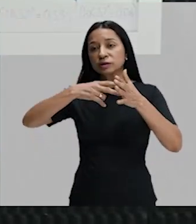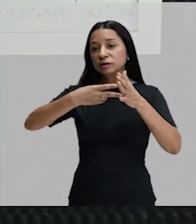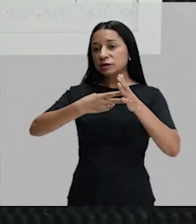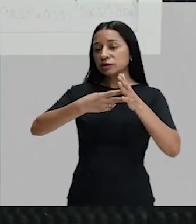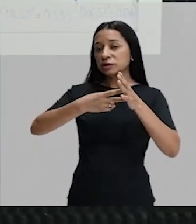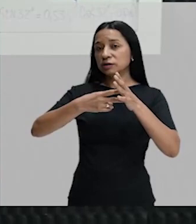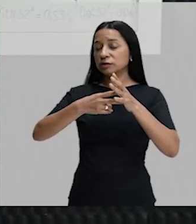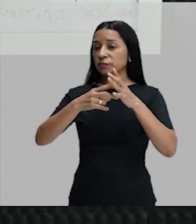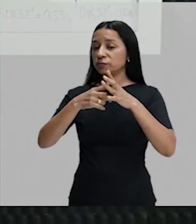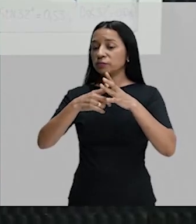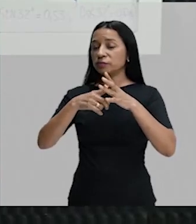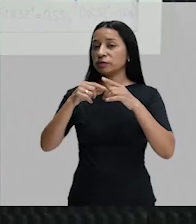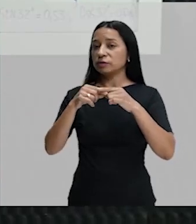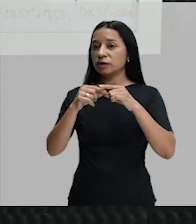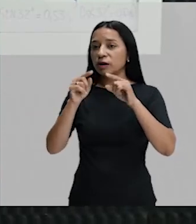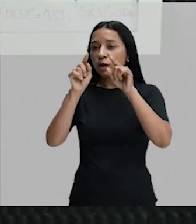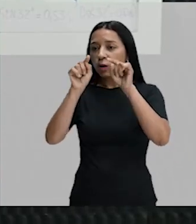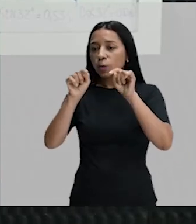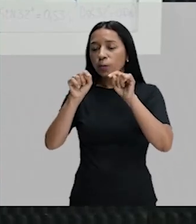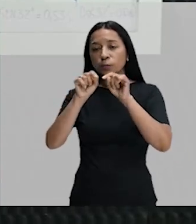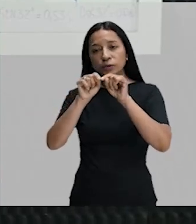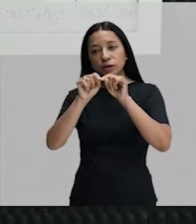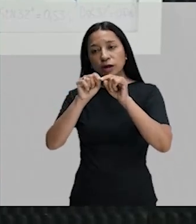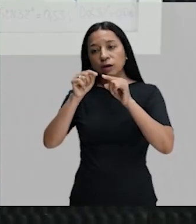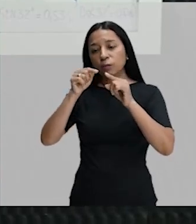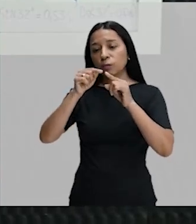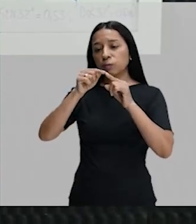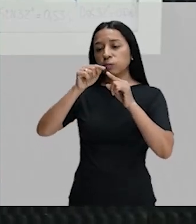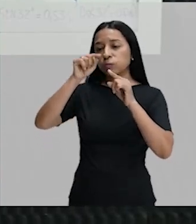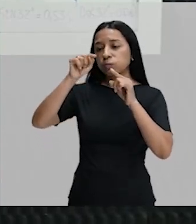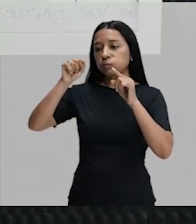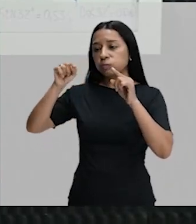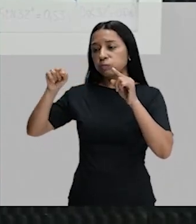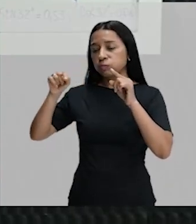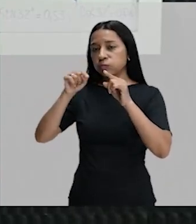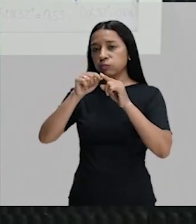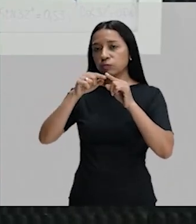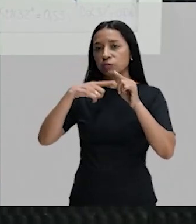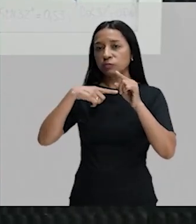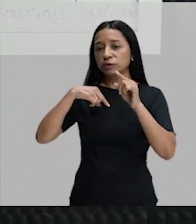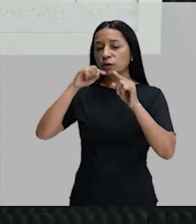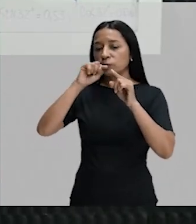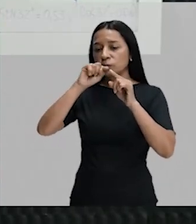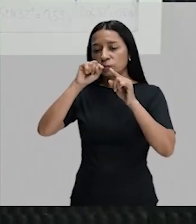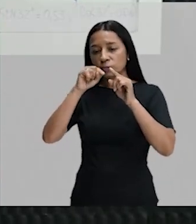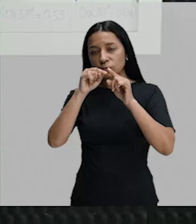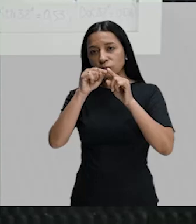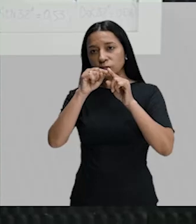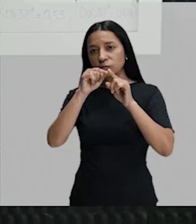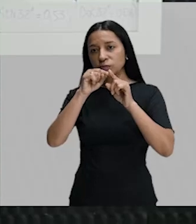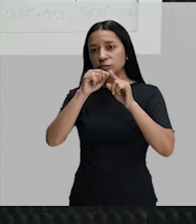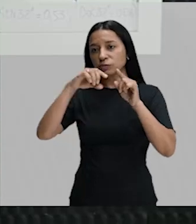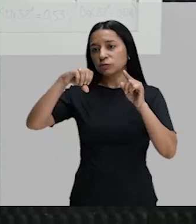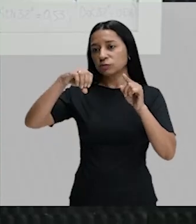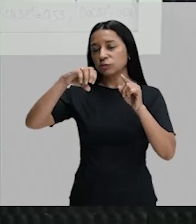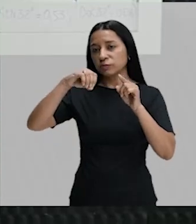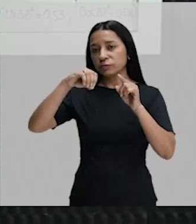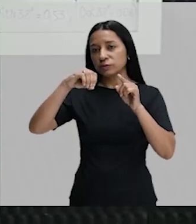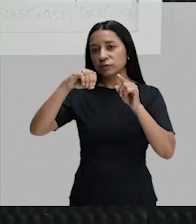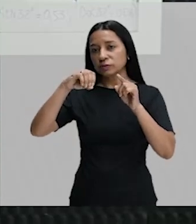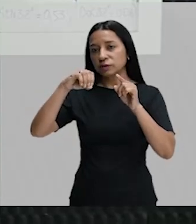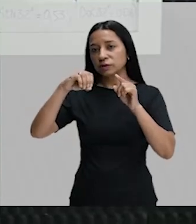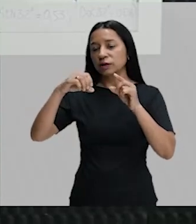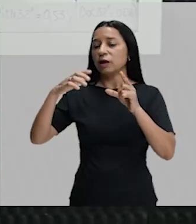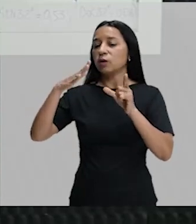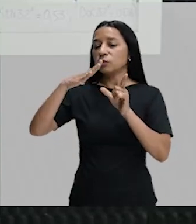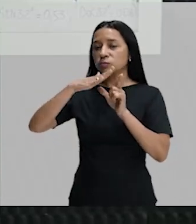triângulo retângulo, ele possui um ângulo de 90 graus, né? É aquele triângulo lá do Teorema de Pitágoras, onde